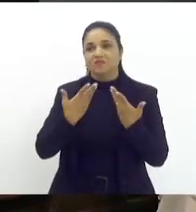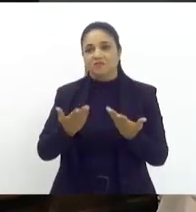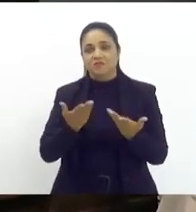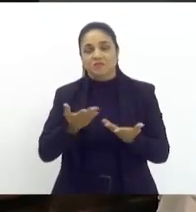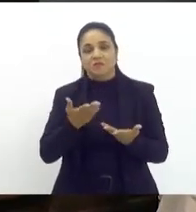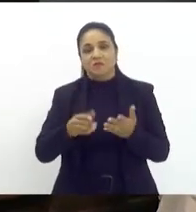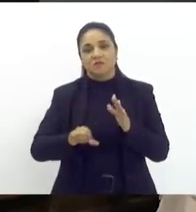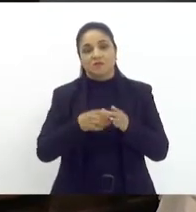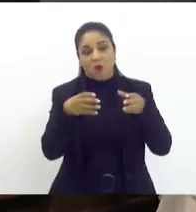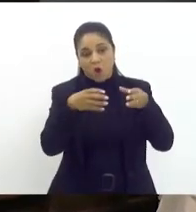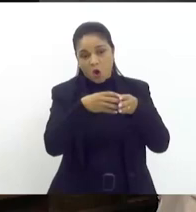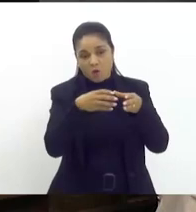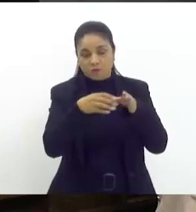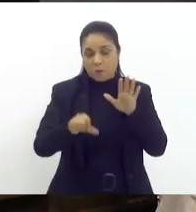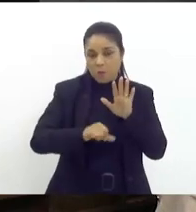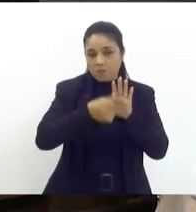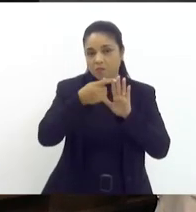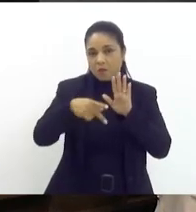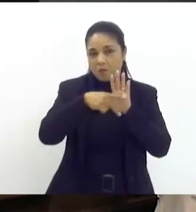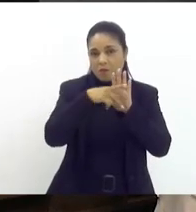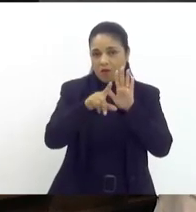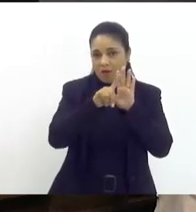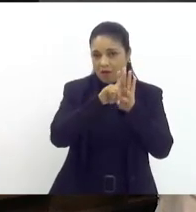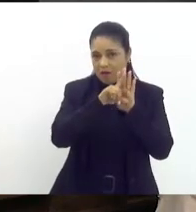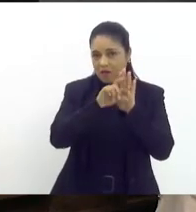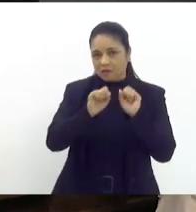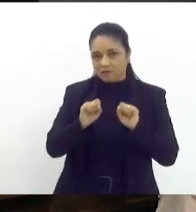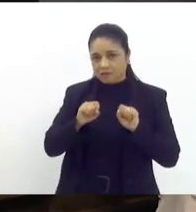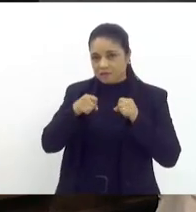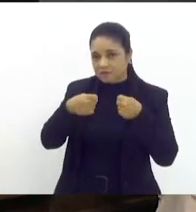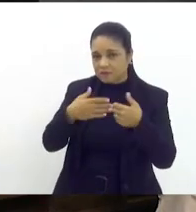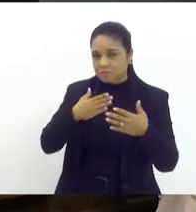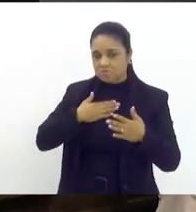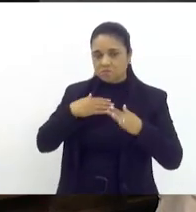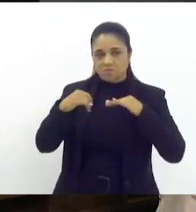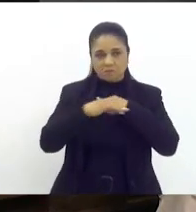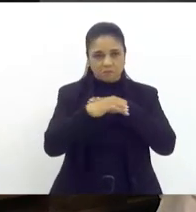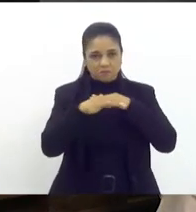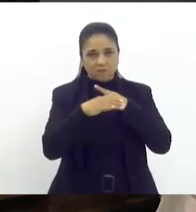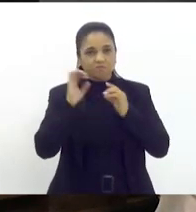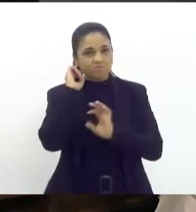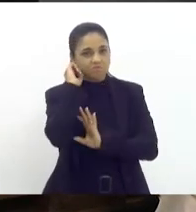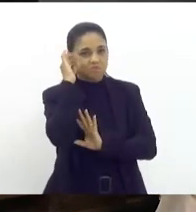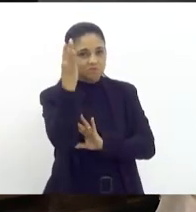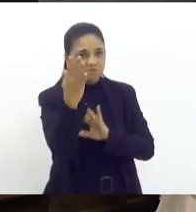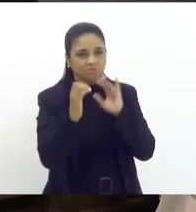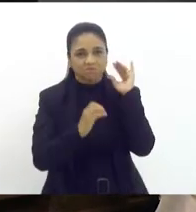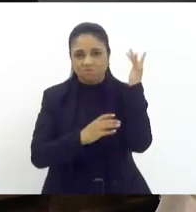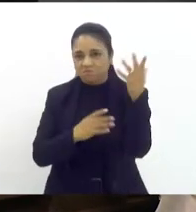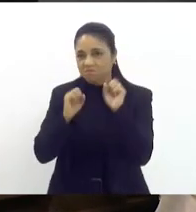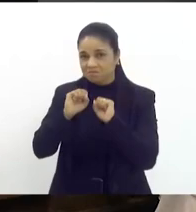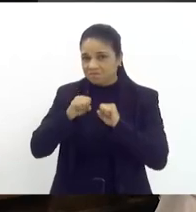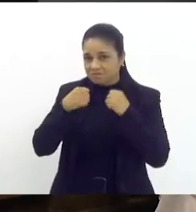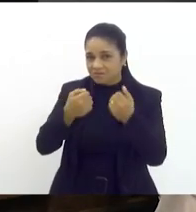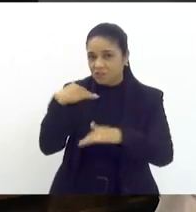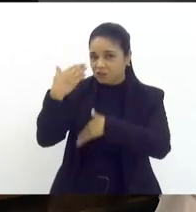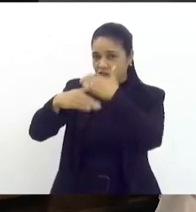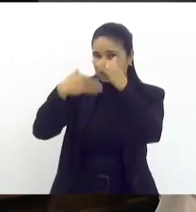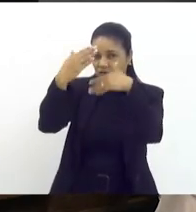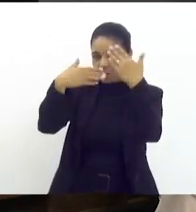comissões por esse meu primeiro projeto que é em defesa da minha cidade que em defesa do meio ambiente quem defesa de um desenvolvimento